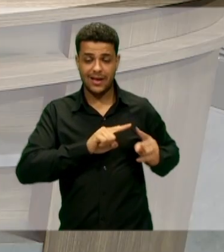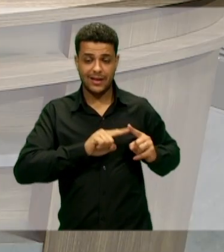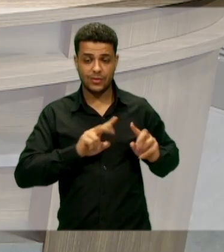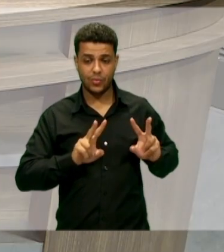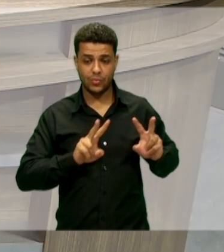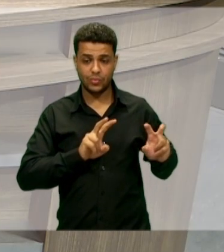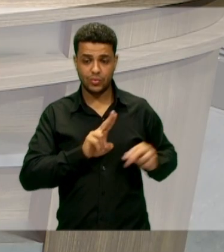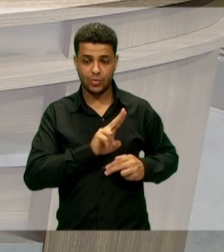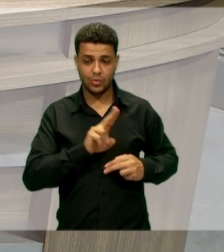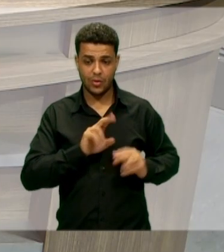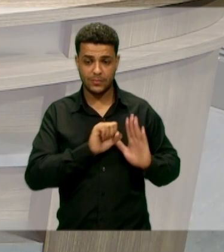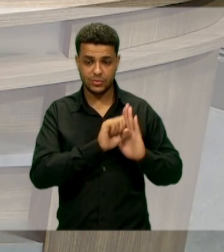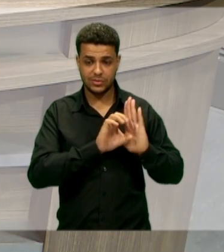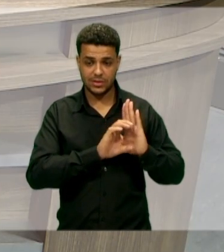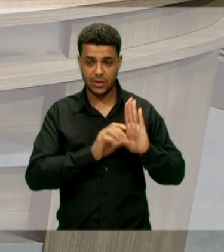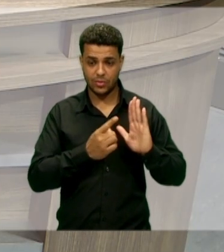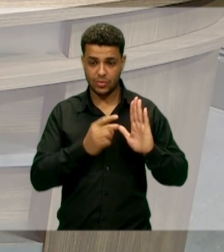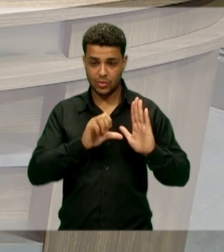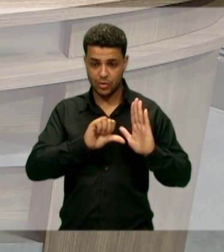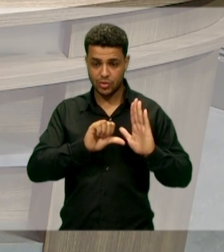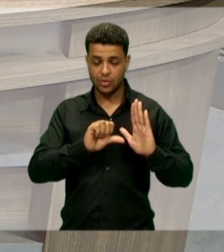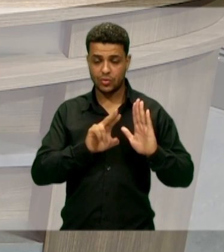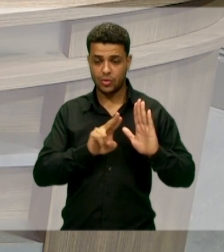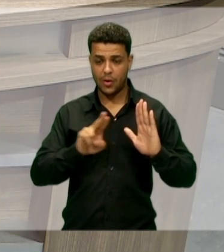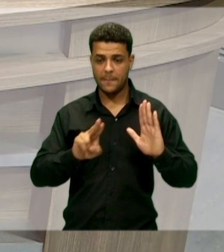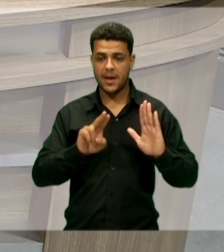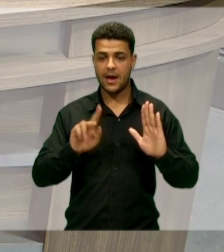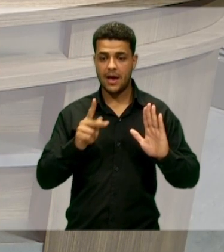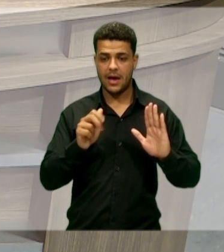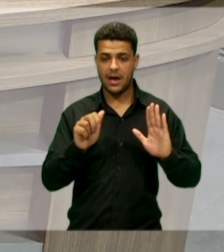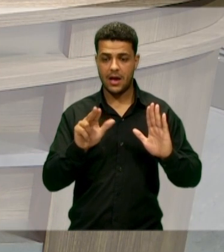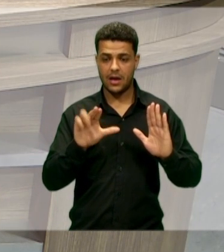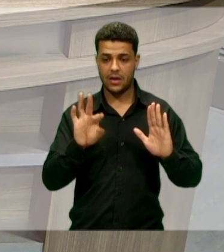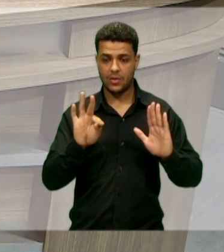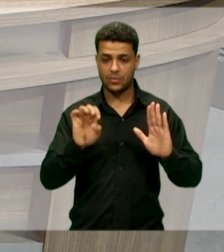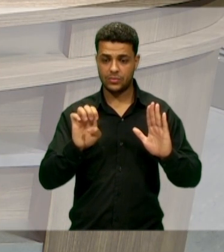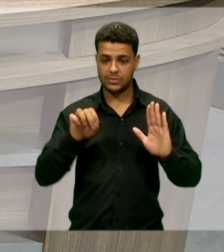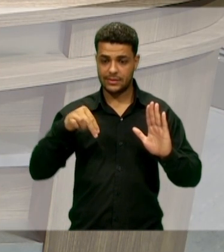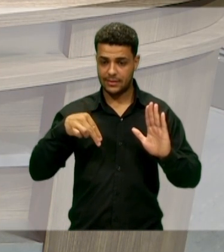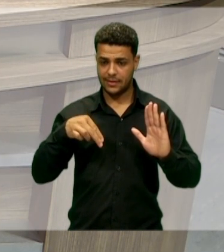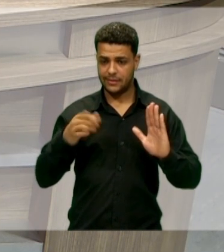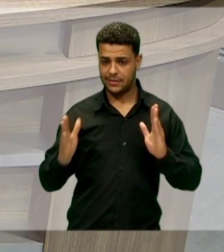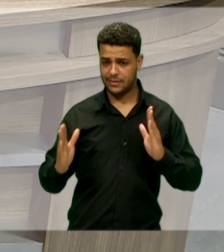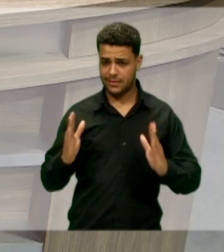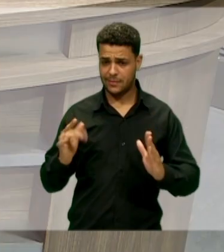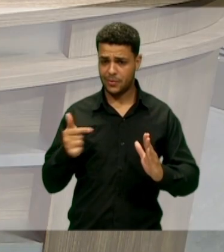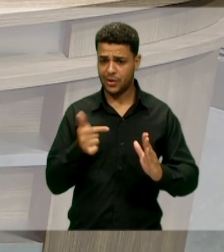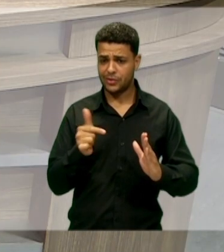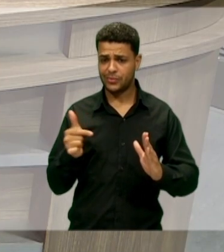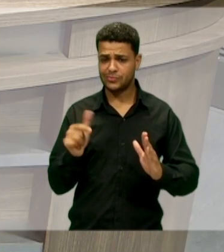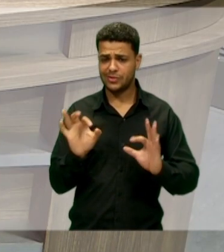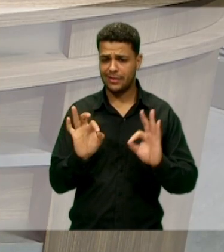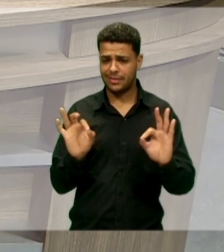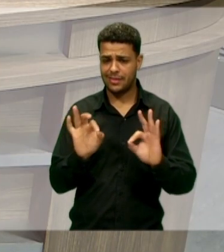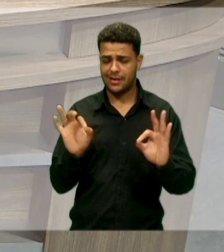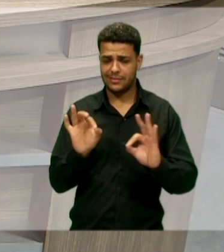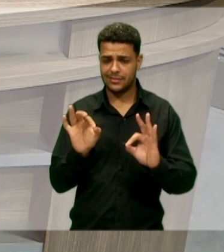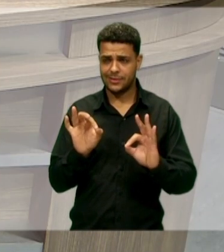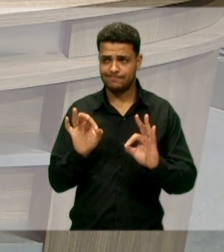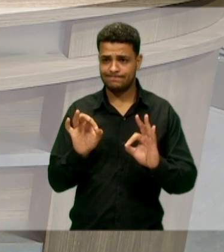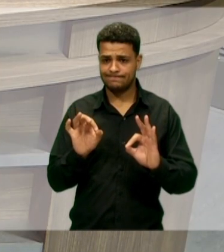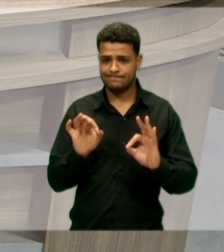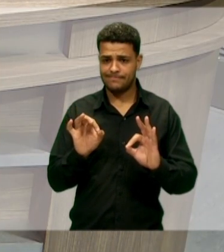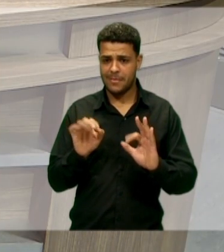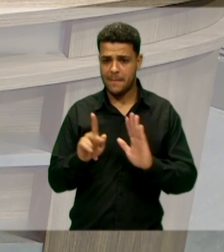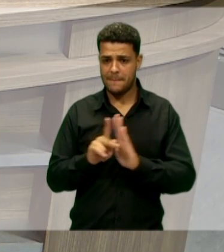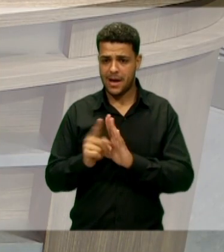postulada no século XIX por um cirurgião chamado Halsted. E naquela época eles não tinham nenhuma outra ferramenta ou arma